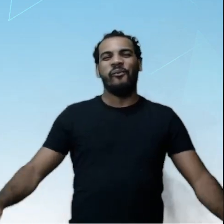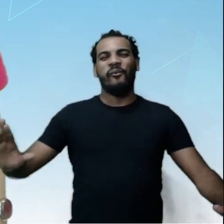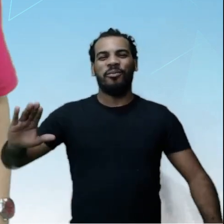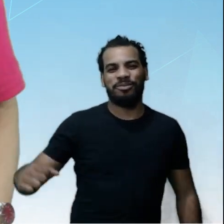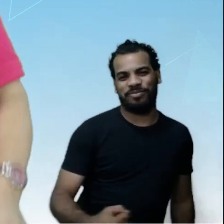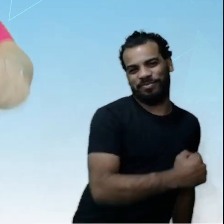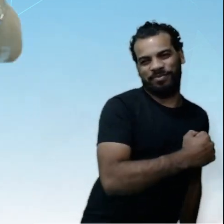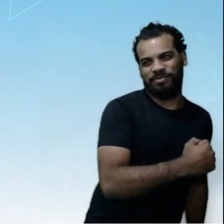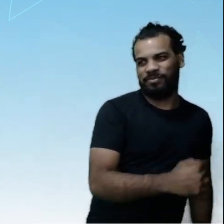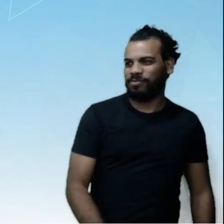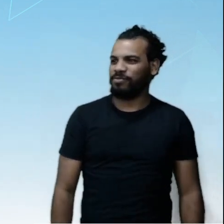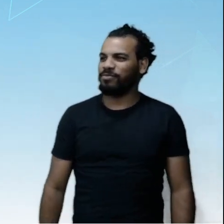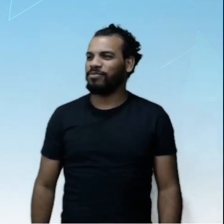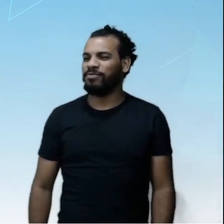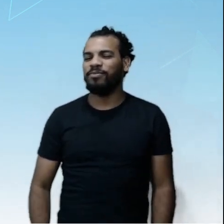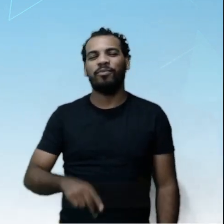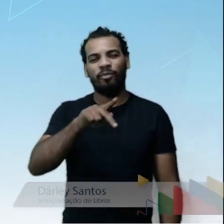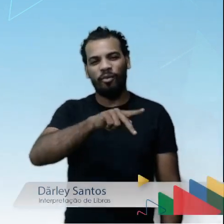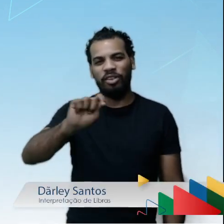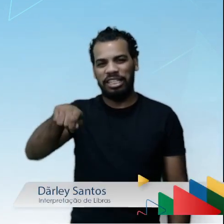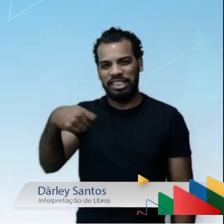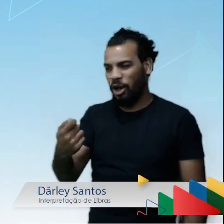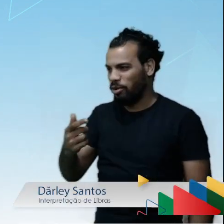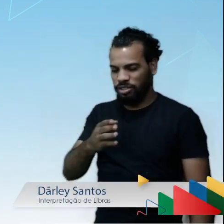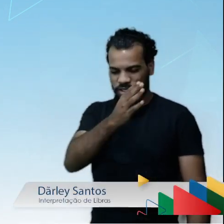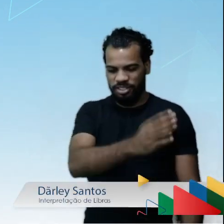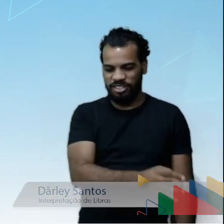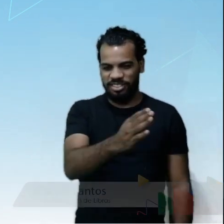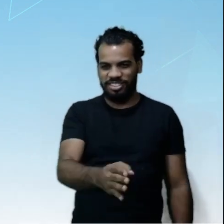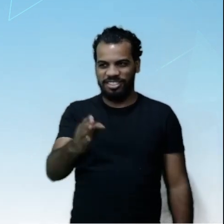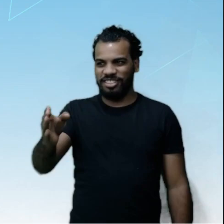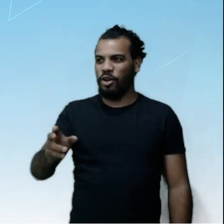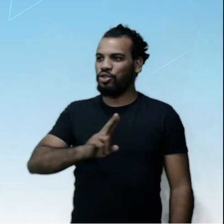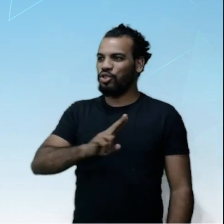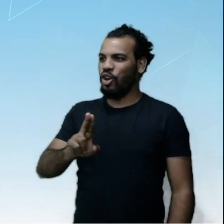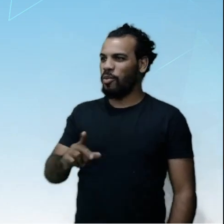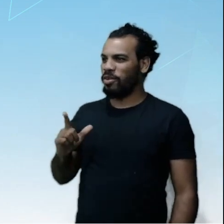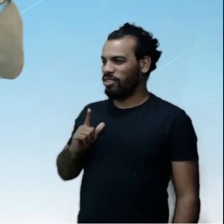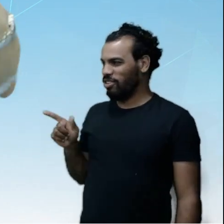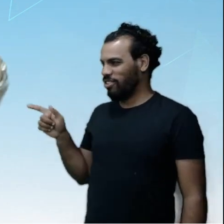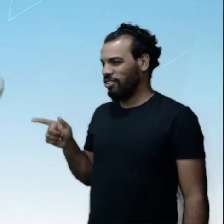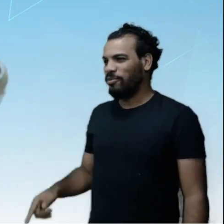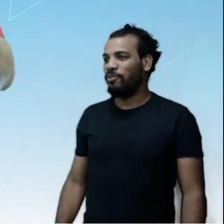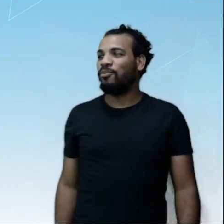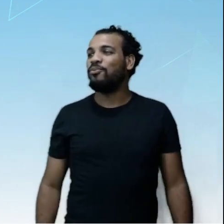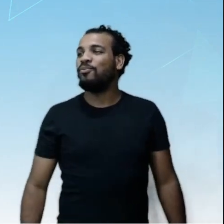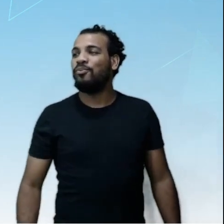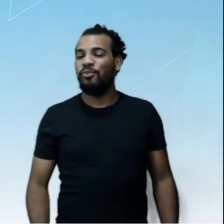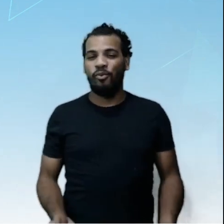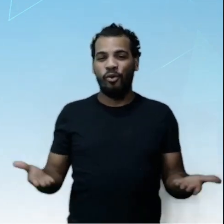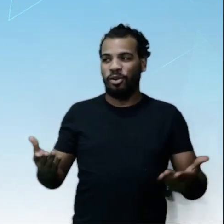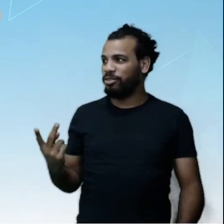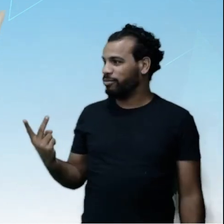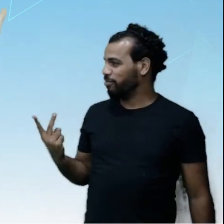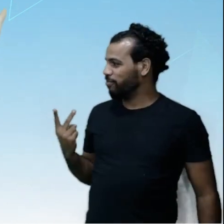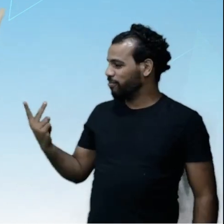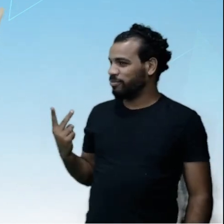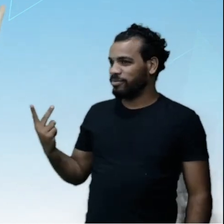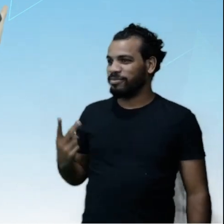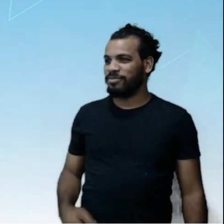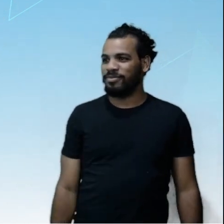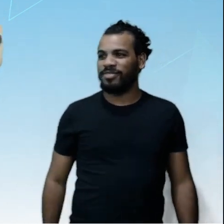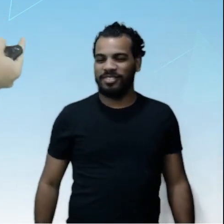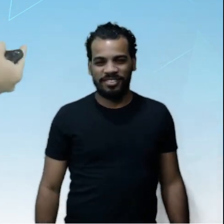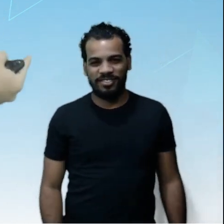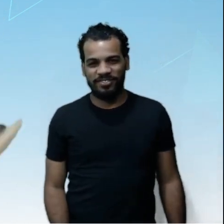Olá, estudantes! Eu sou o professor Robson Anselmo Tavares, professor de Libras. Hoje, eu e o professor de Libras aqui,